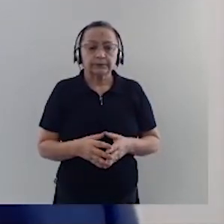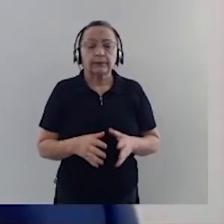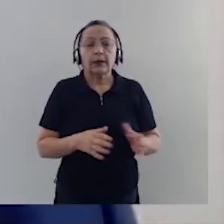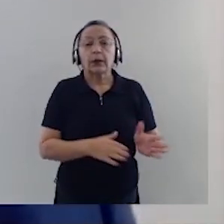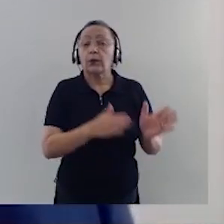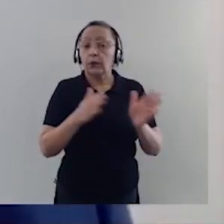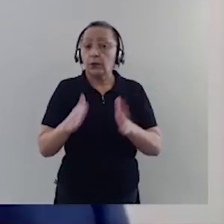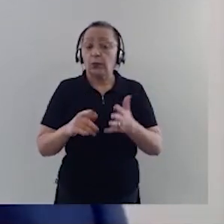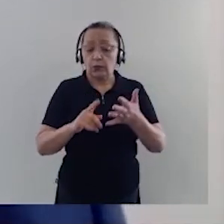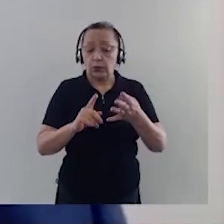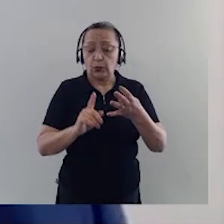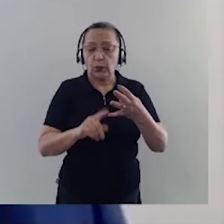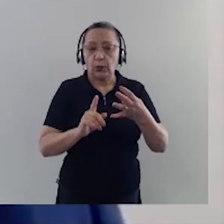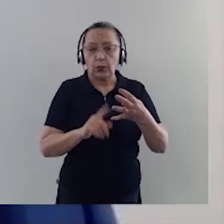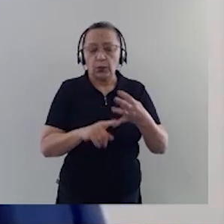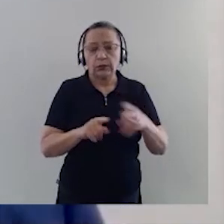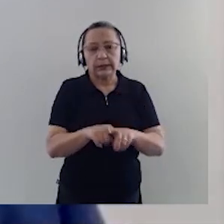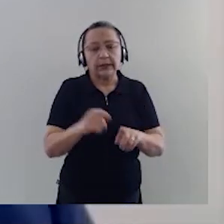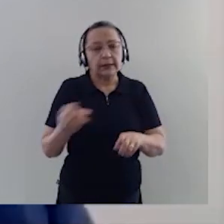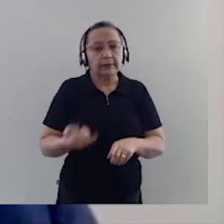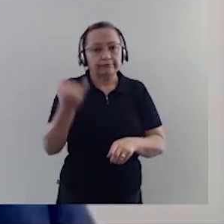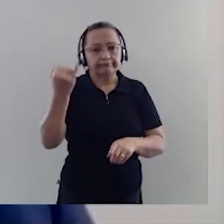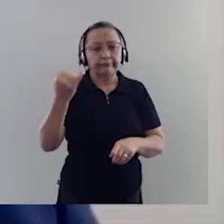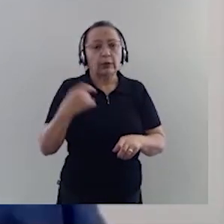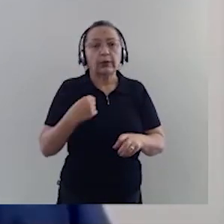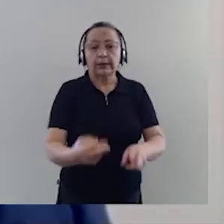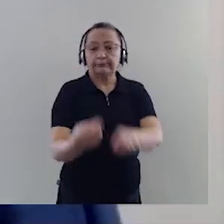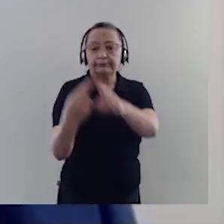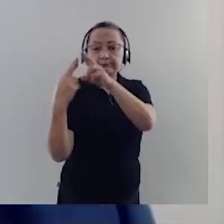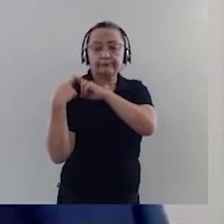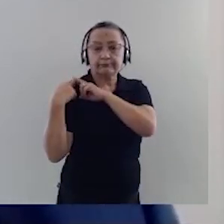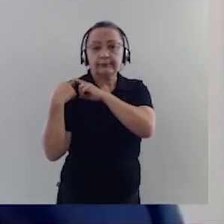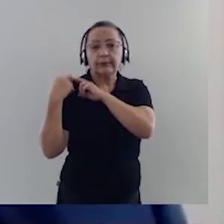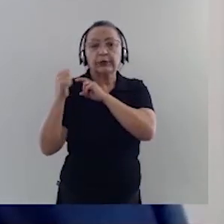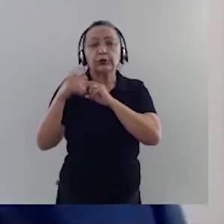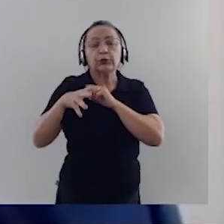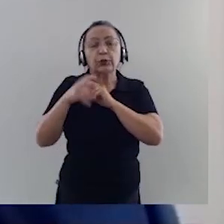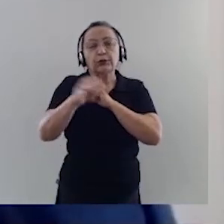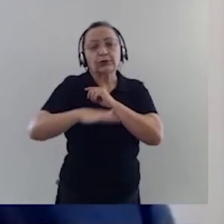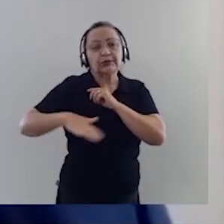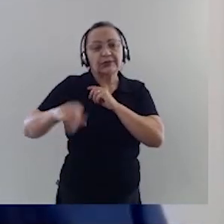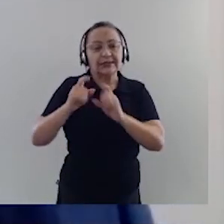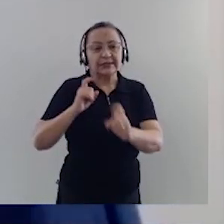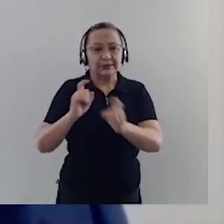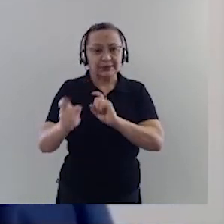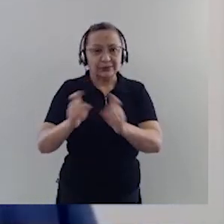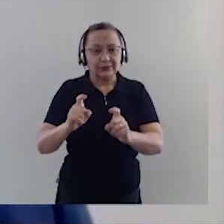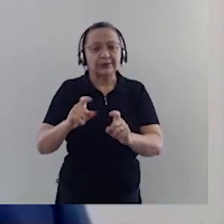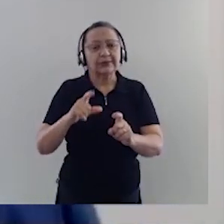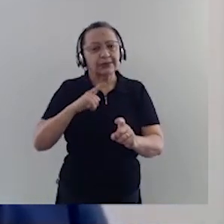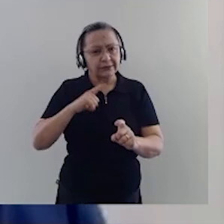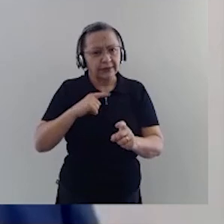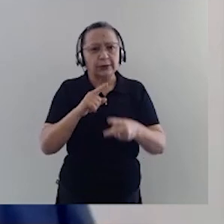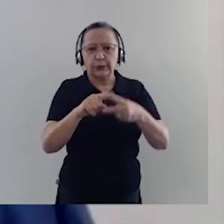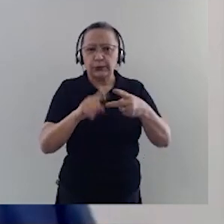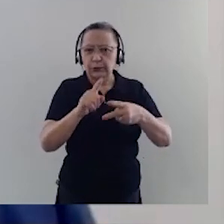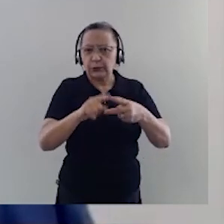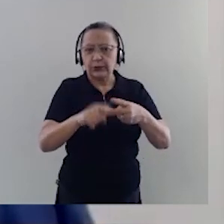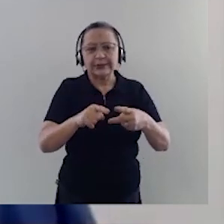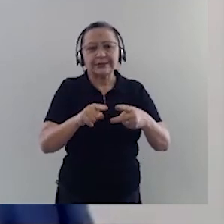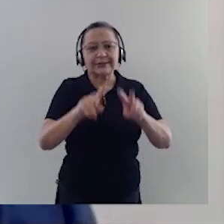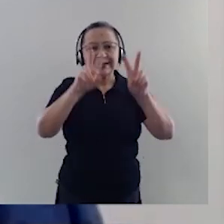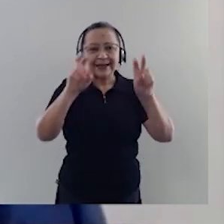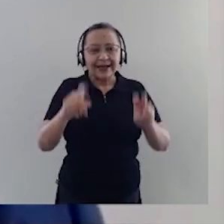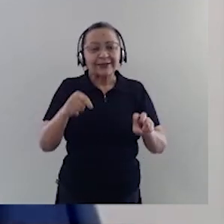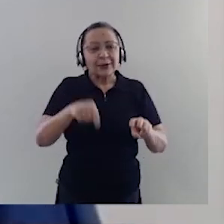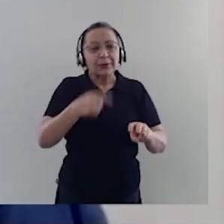Um outro tema muito interessante é o da responsabilidade dos administradores. Nós tivemos 2 casos nos Estados Unidos,